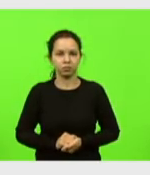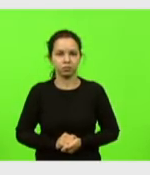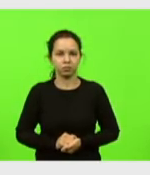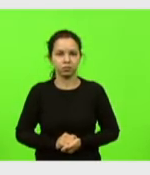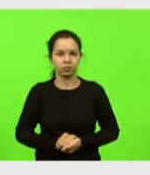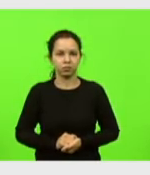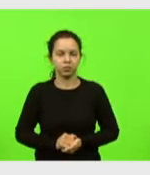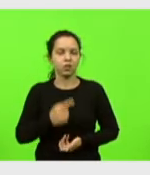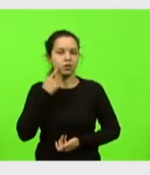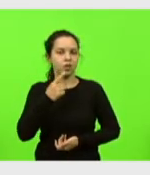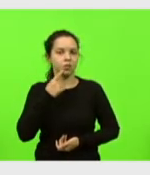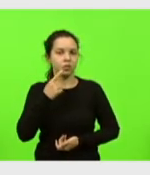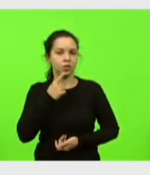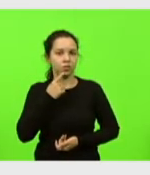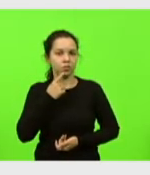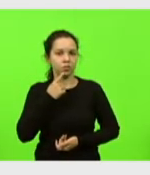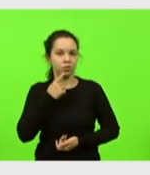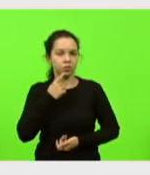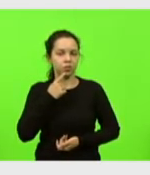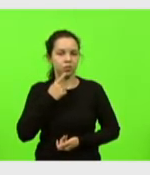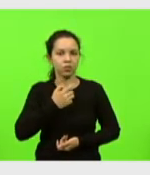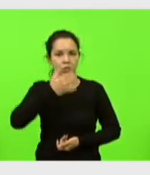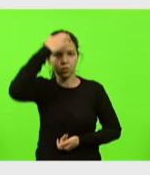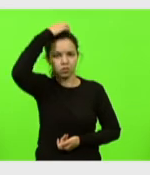Como vota o deputado Coronel Mocelin?